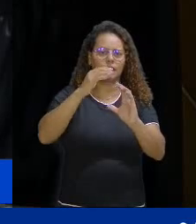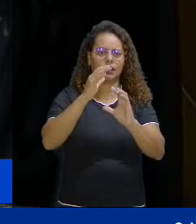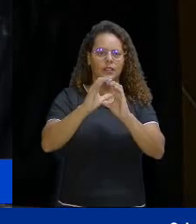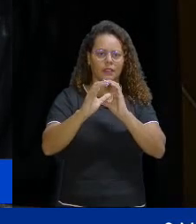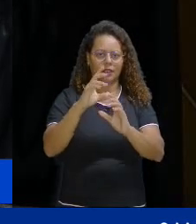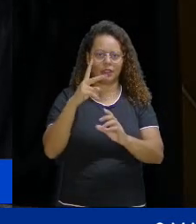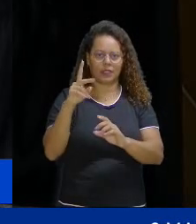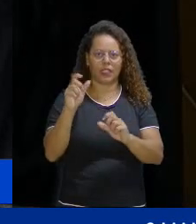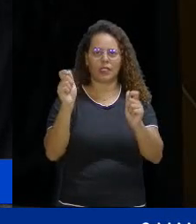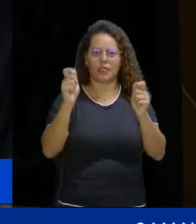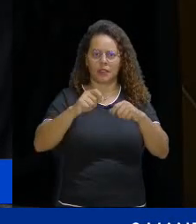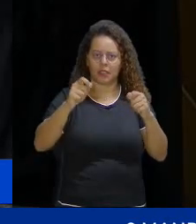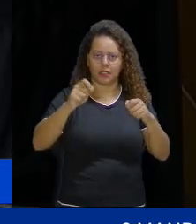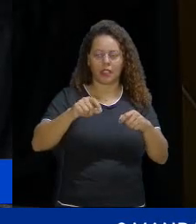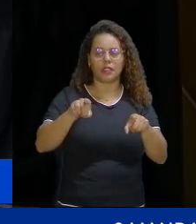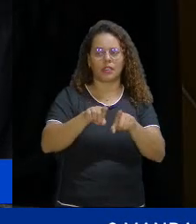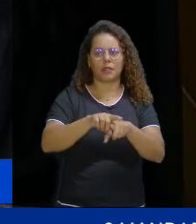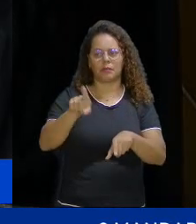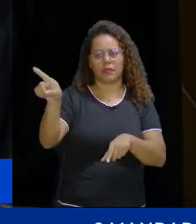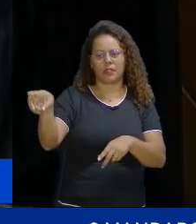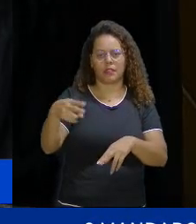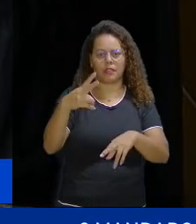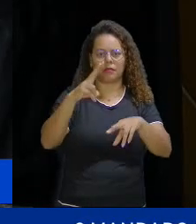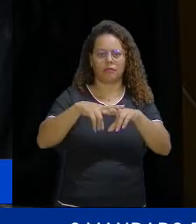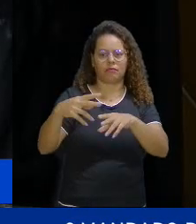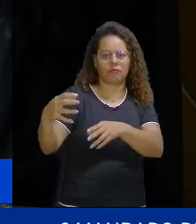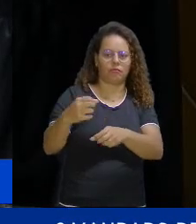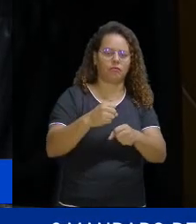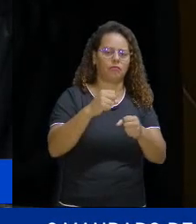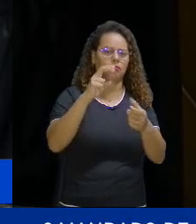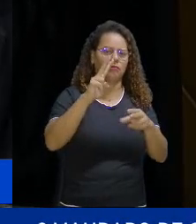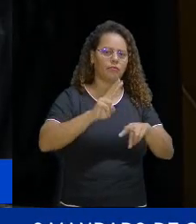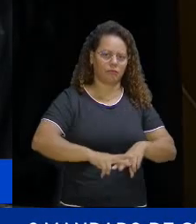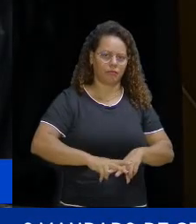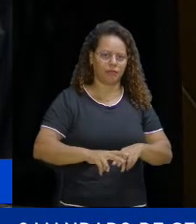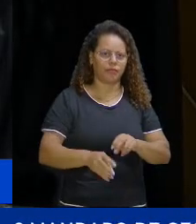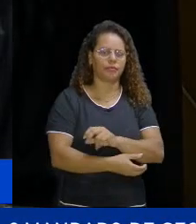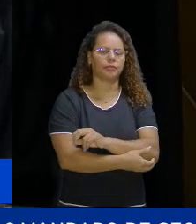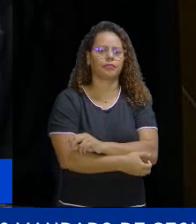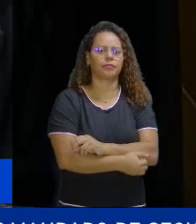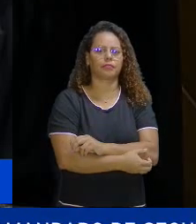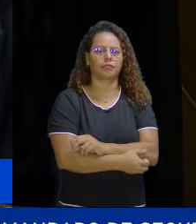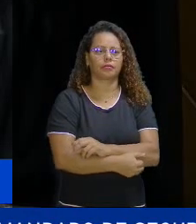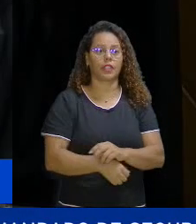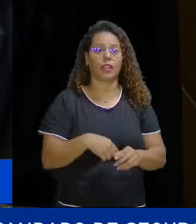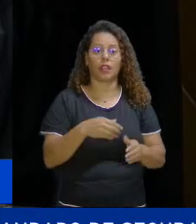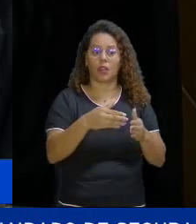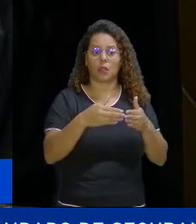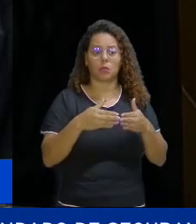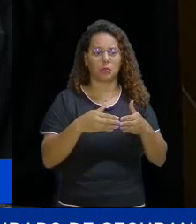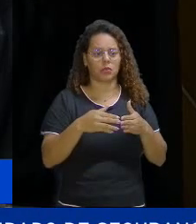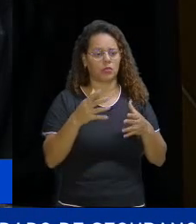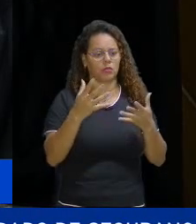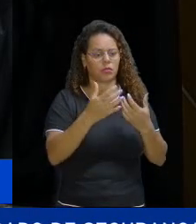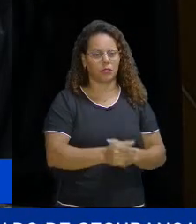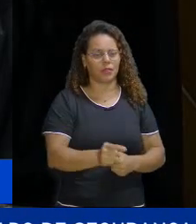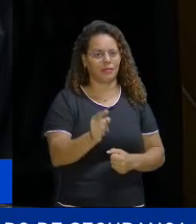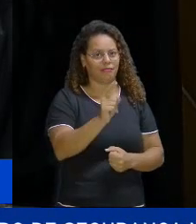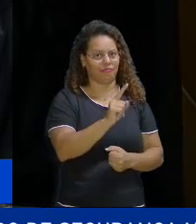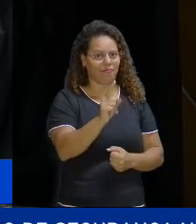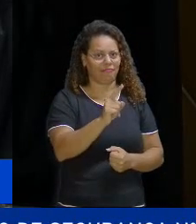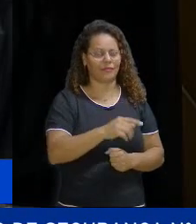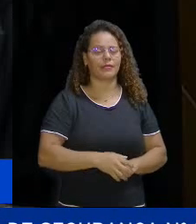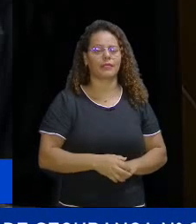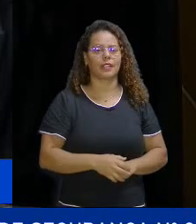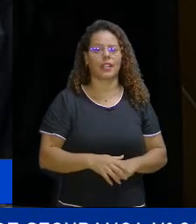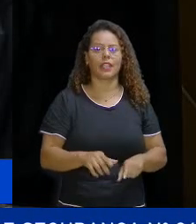da possibilidade de ordem de prisão. O pedido de liminar foi indeferido, sob o fundamento de que as medidas pleiteadas